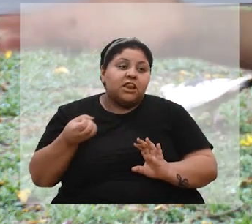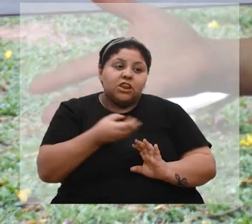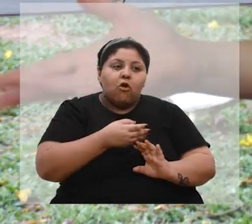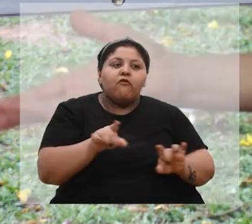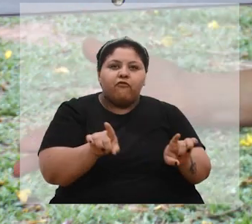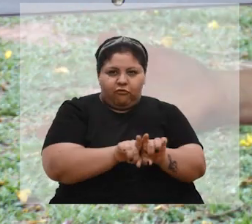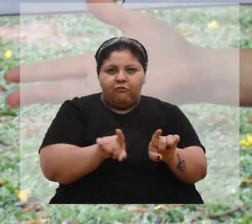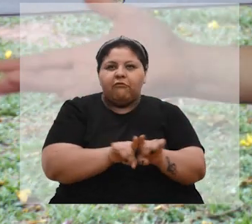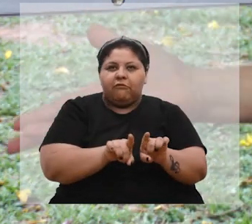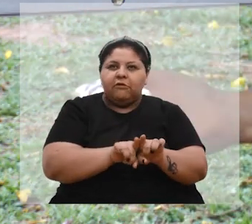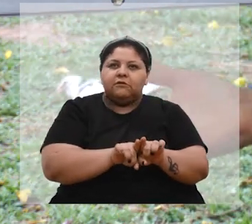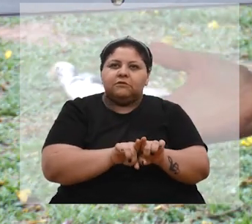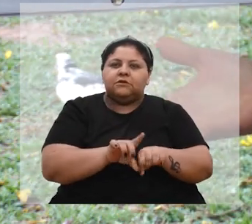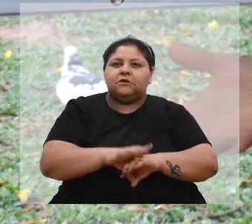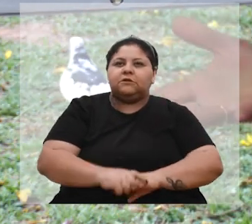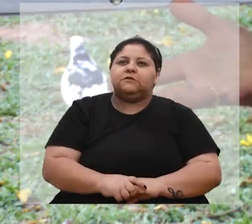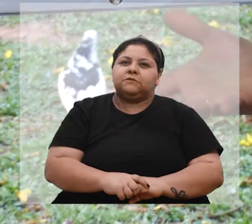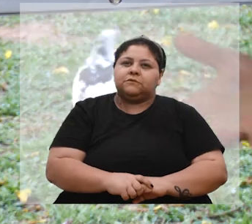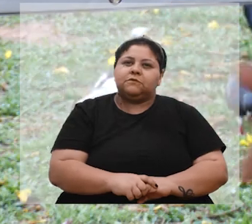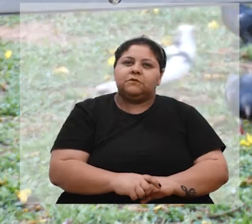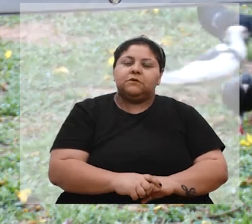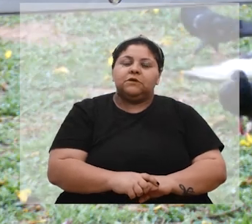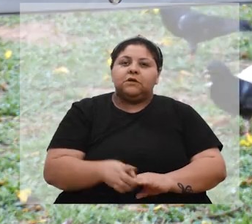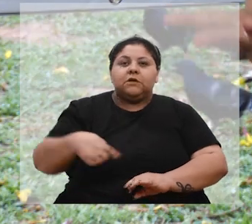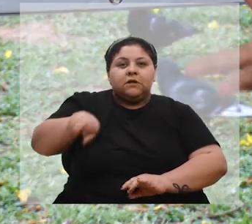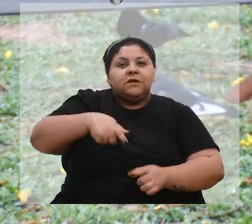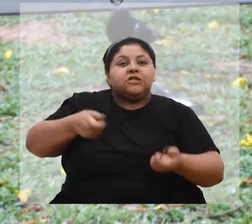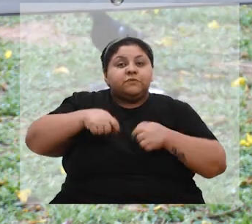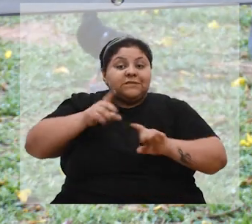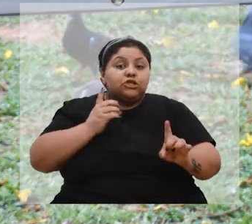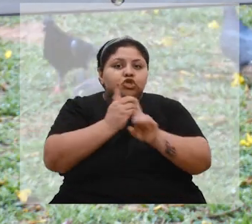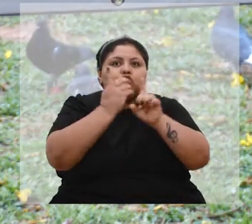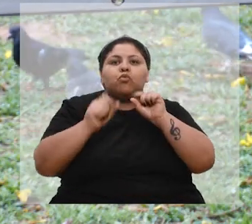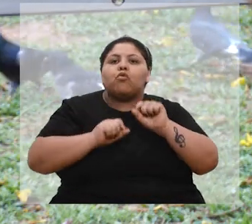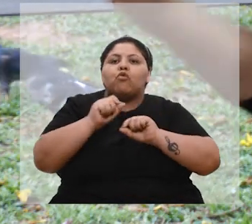Né? Uma invenção nova, bem pleonasmo, assim, no sentido mesmo de que a